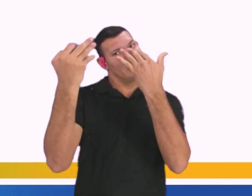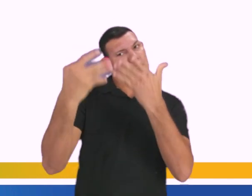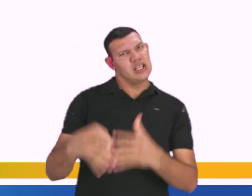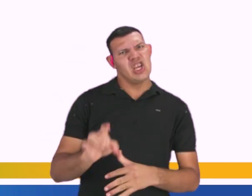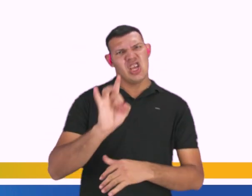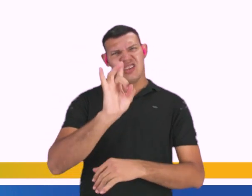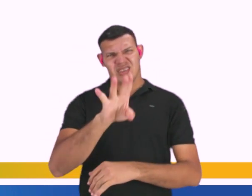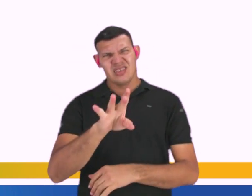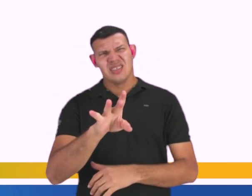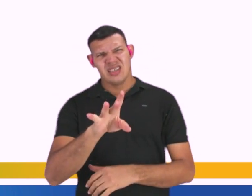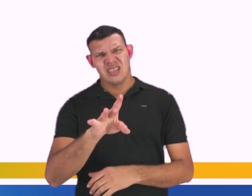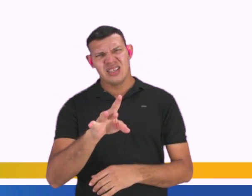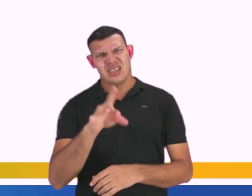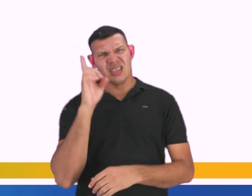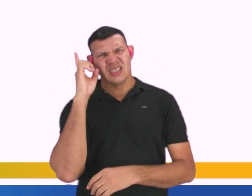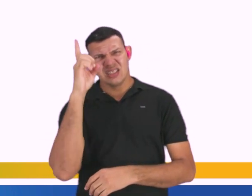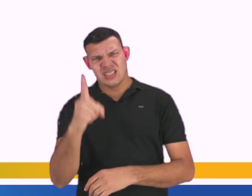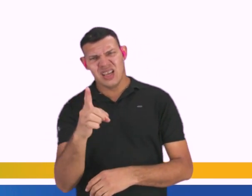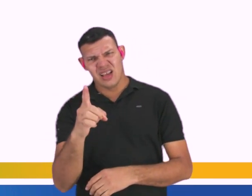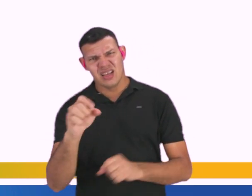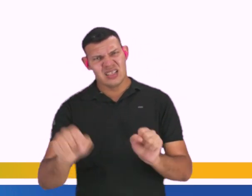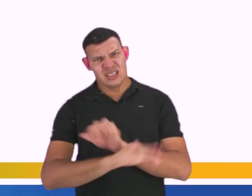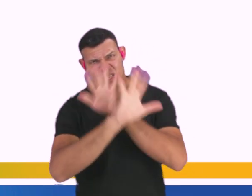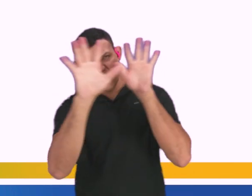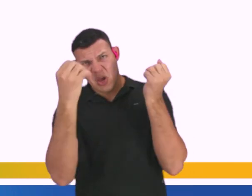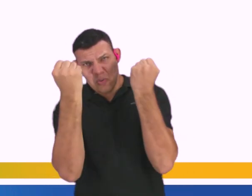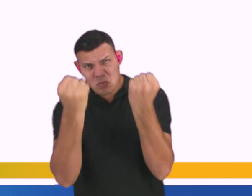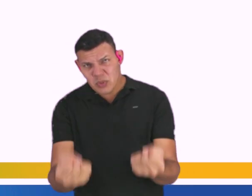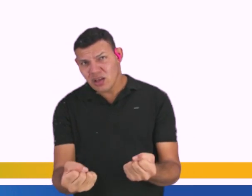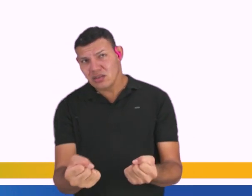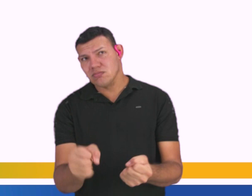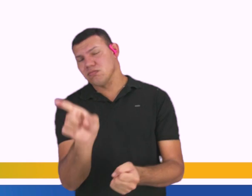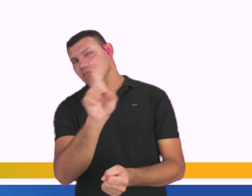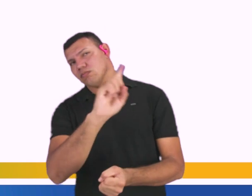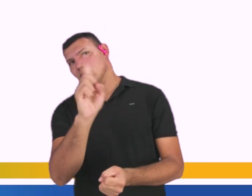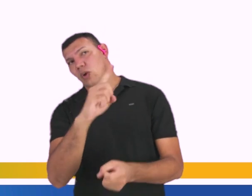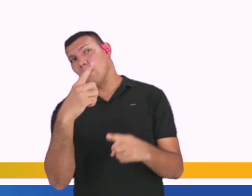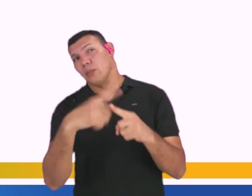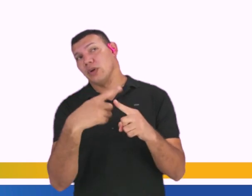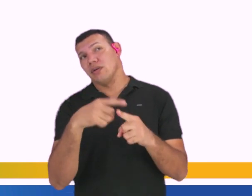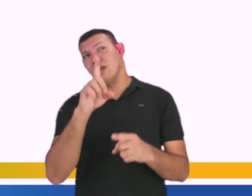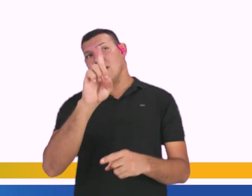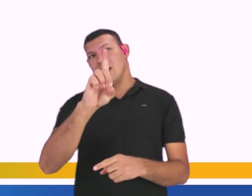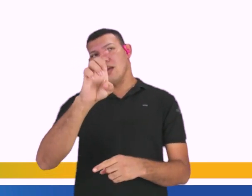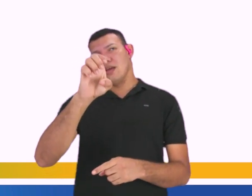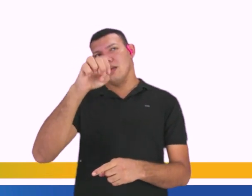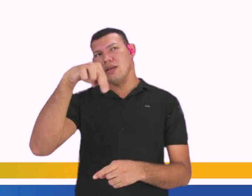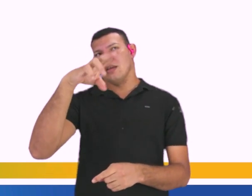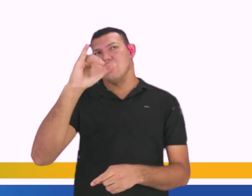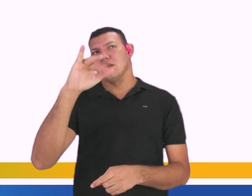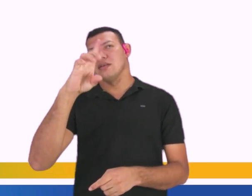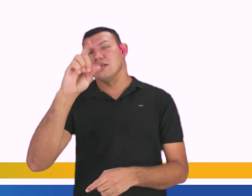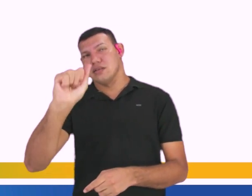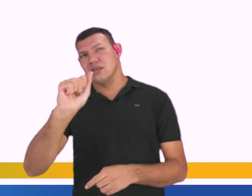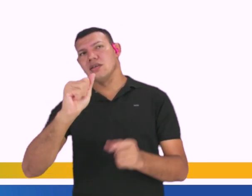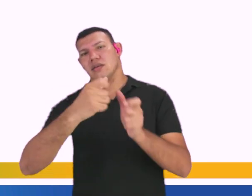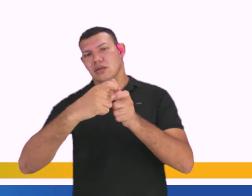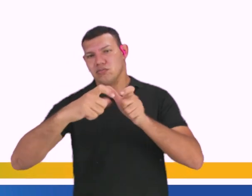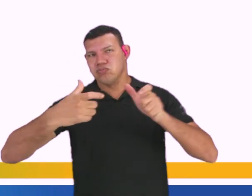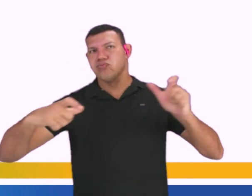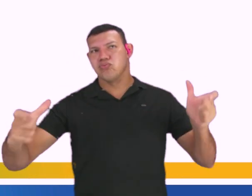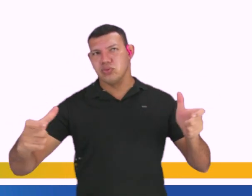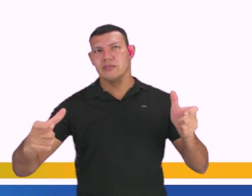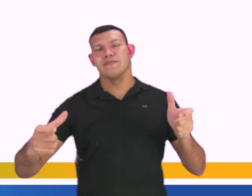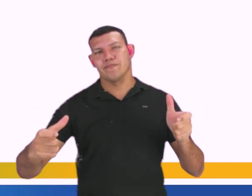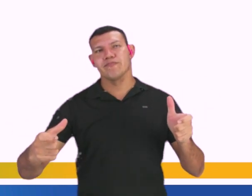é exatamente diretamente porque ele é mais pesado, e sim porque ele tem uma densidade maior. E o que é essa densidade, então? Ela é uma